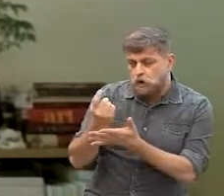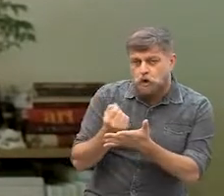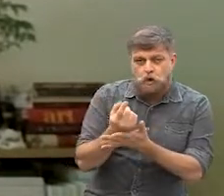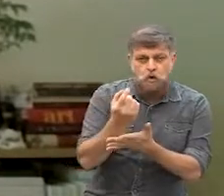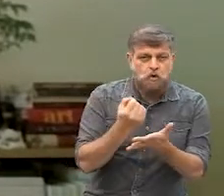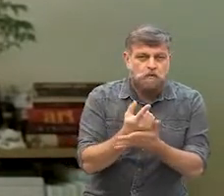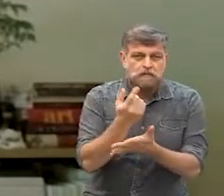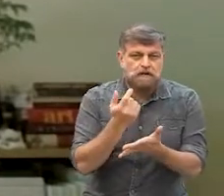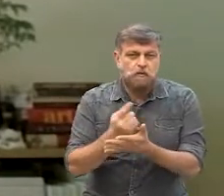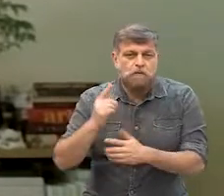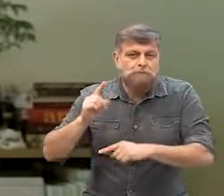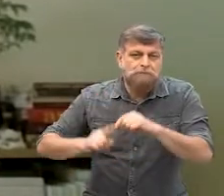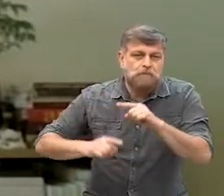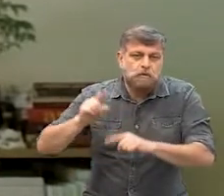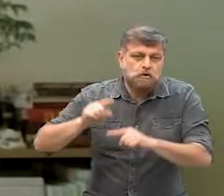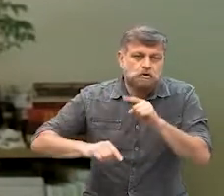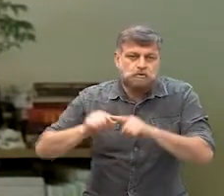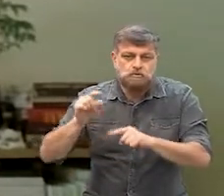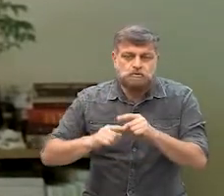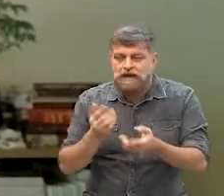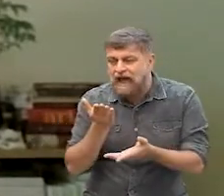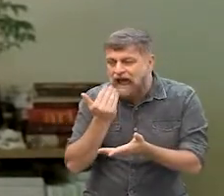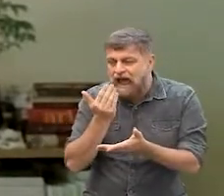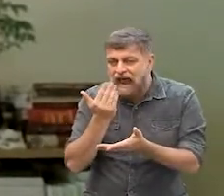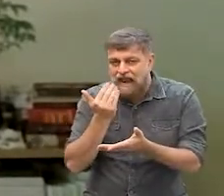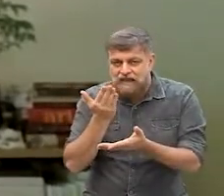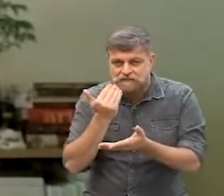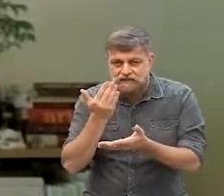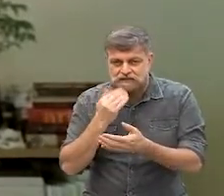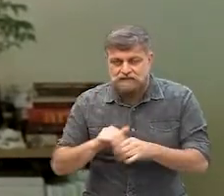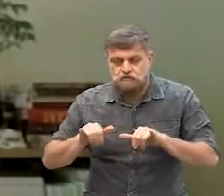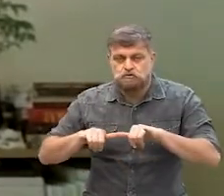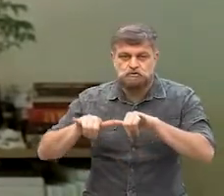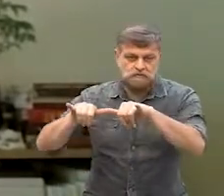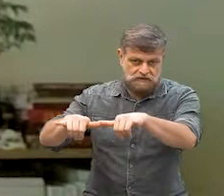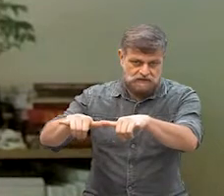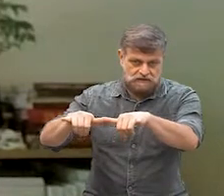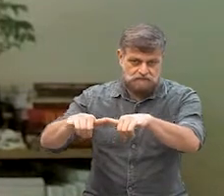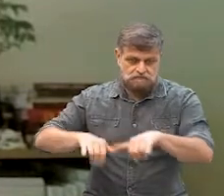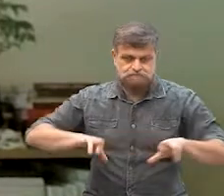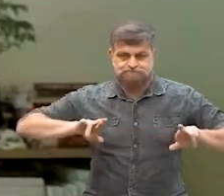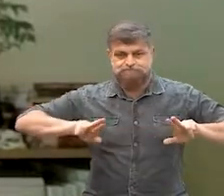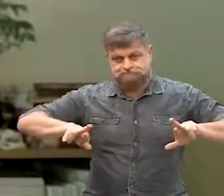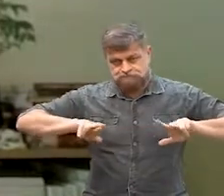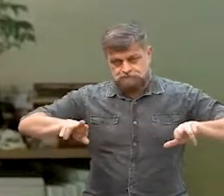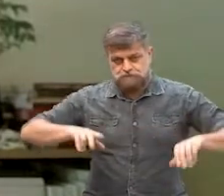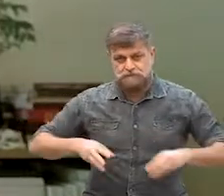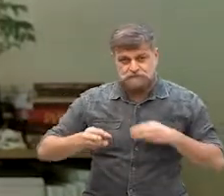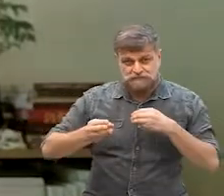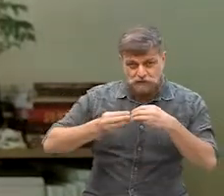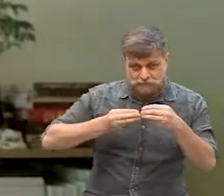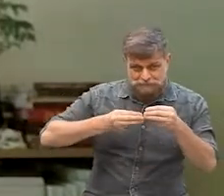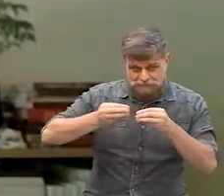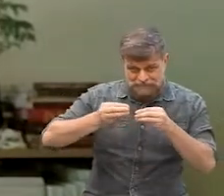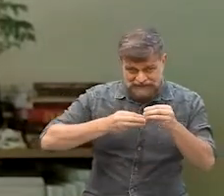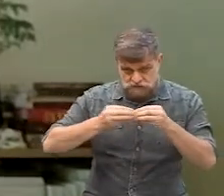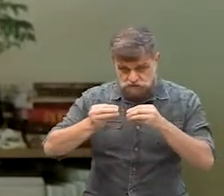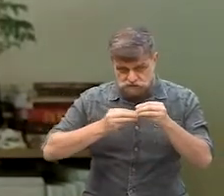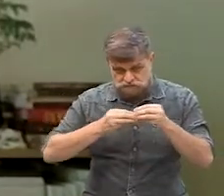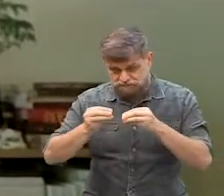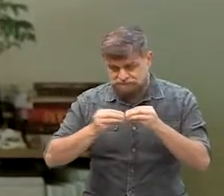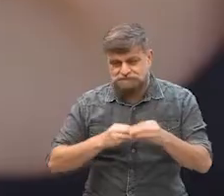com o produto alimentar que você adquire lá no supermercado, né? O plástico, quando a